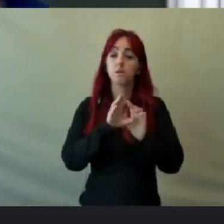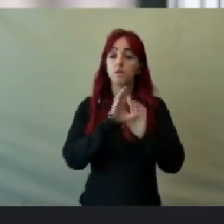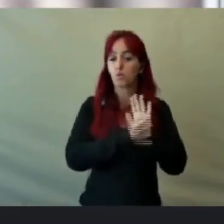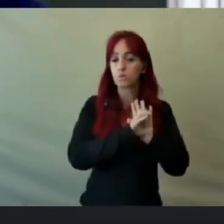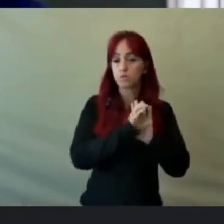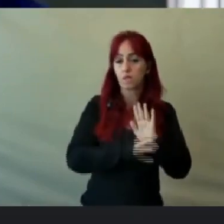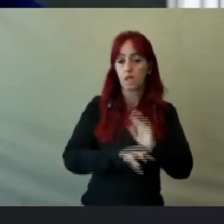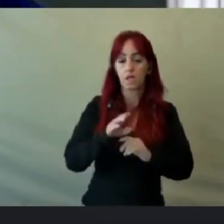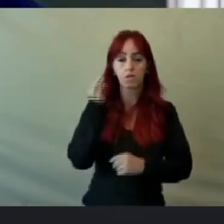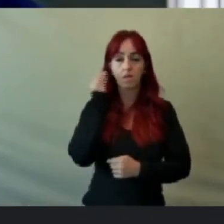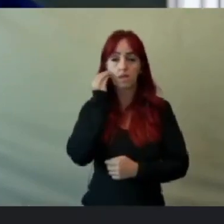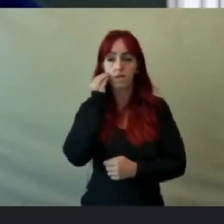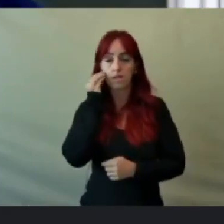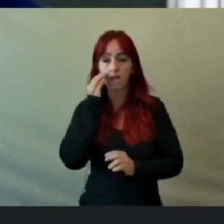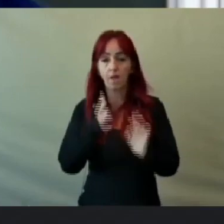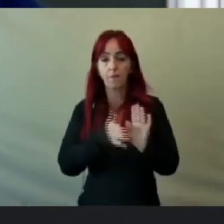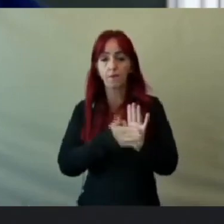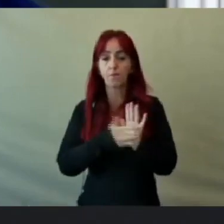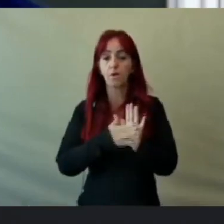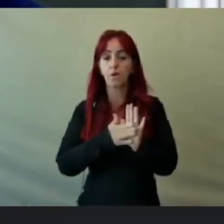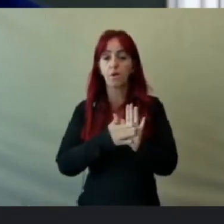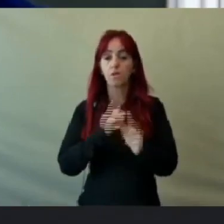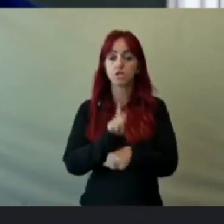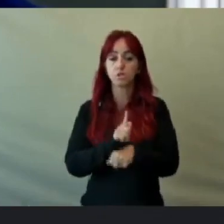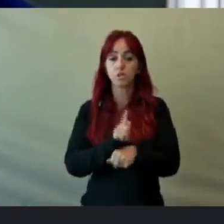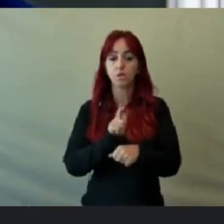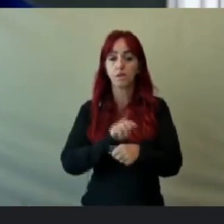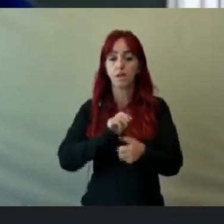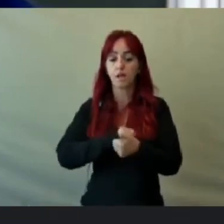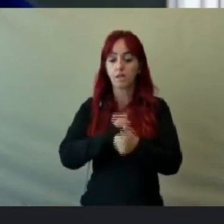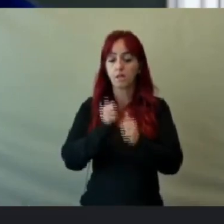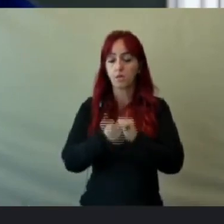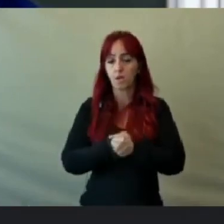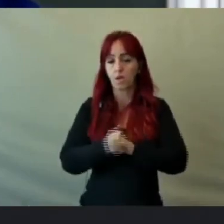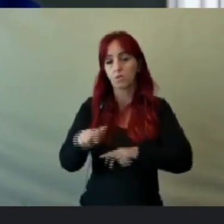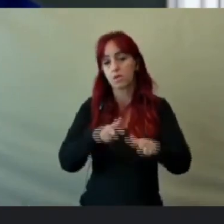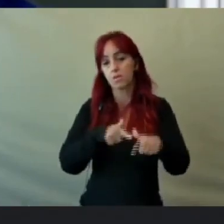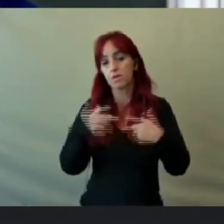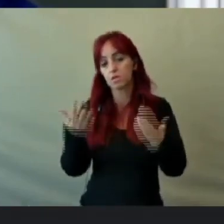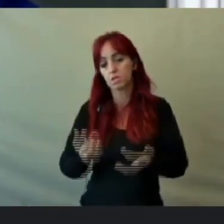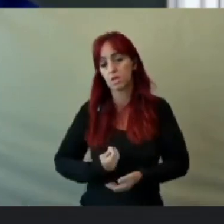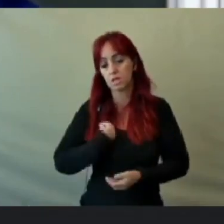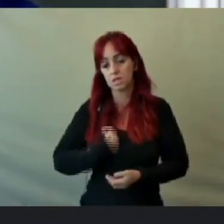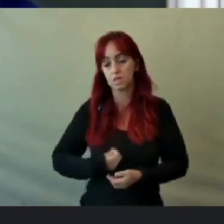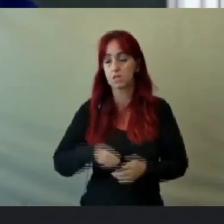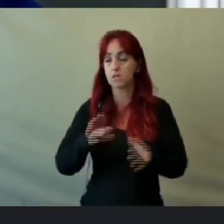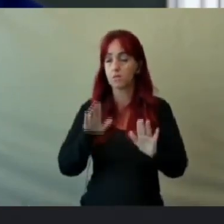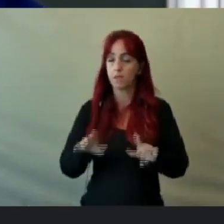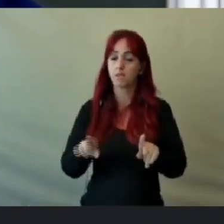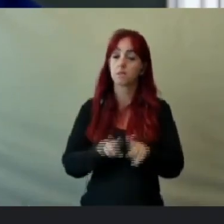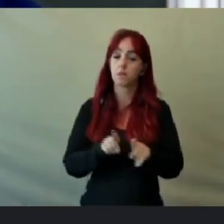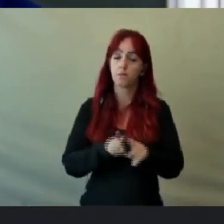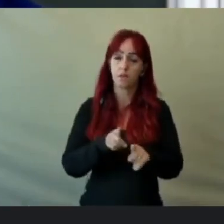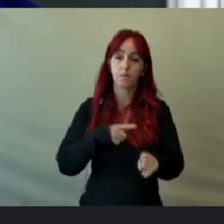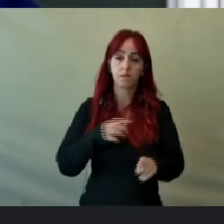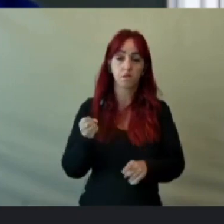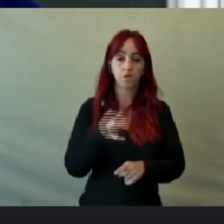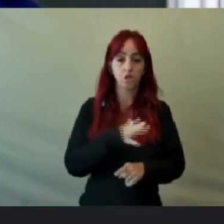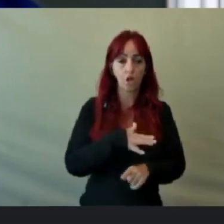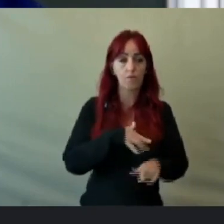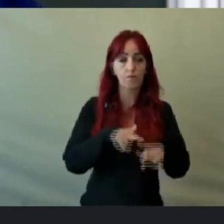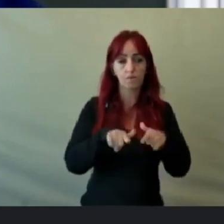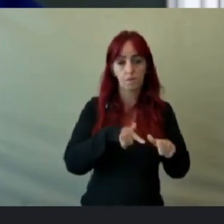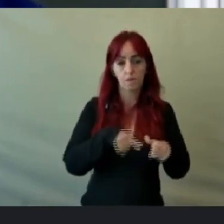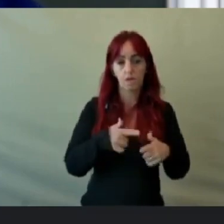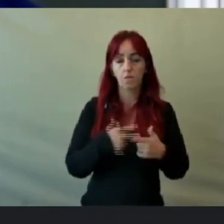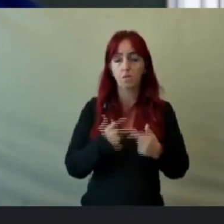para adequar os serviços que já existem mas também para propor novos serviços porque as demandas são caras as demandas são